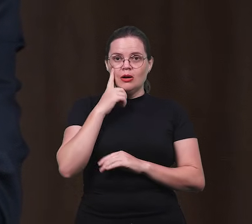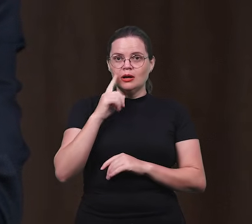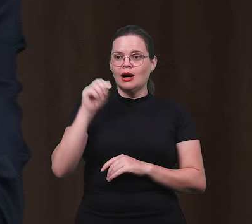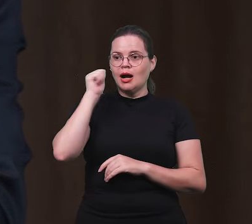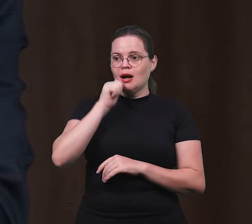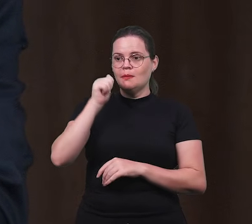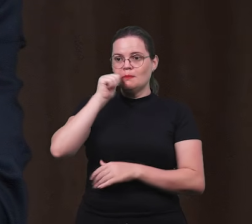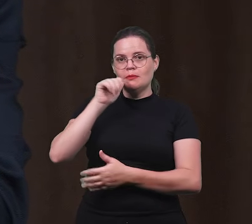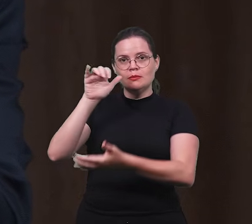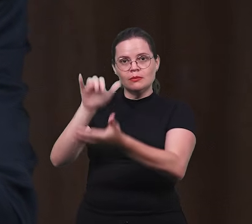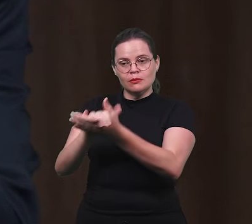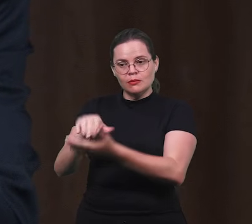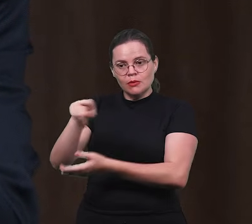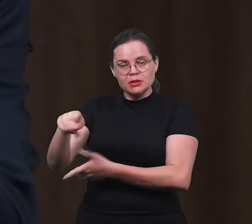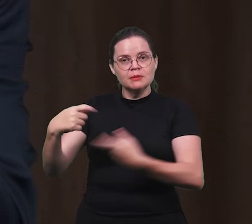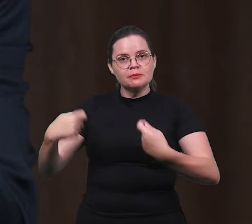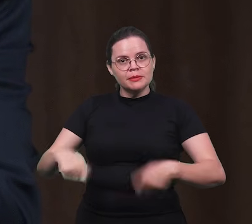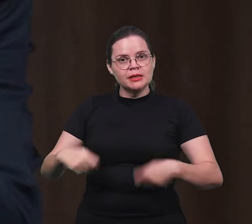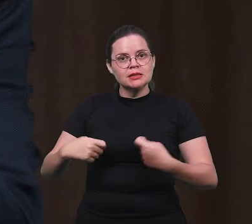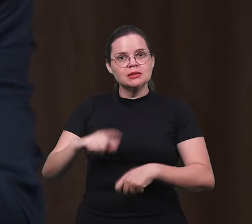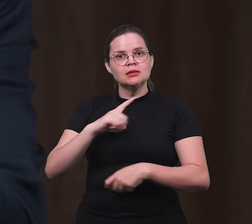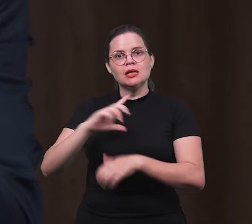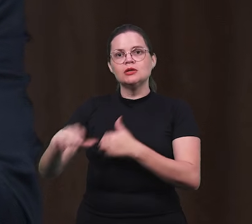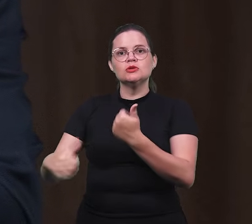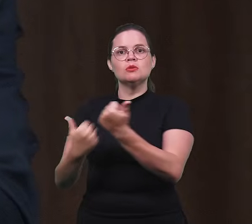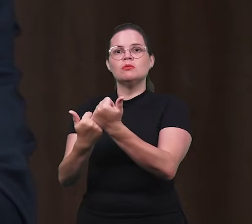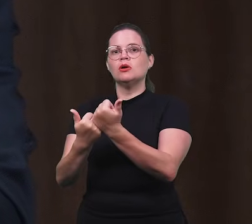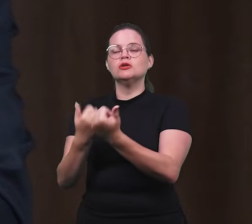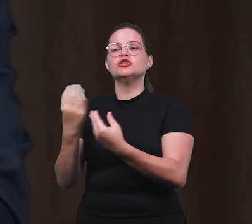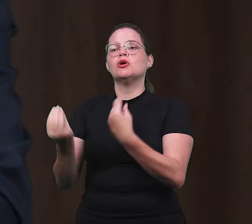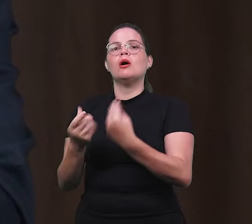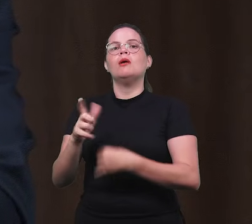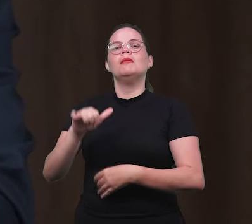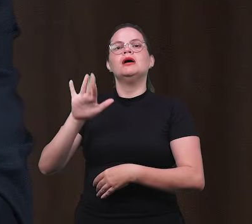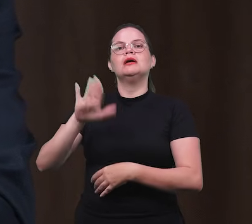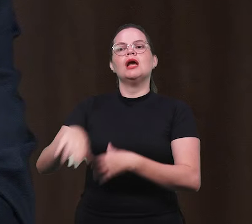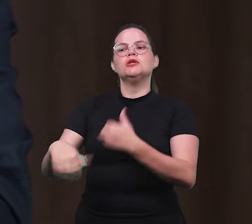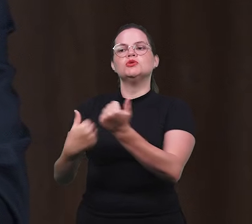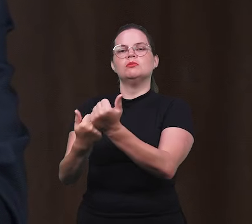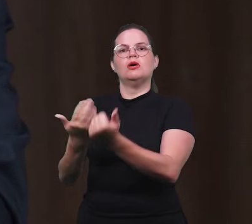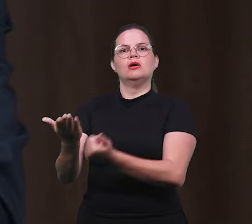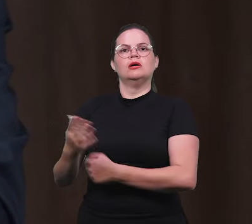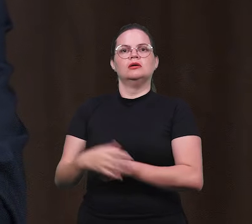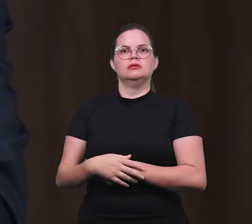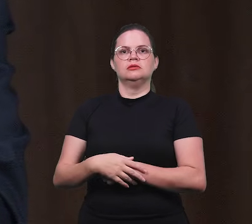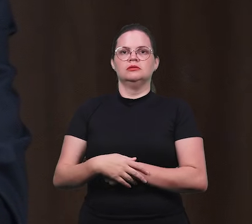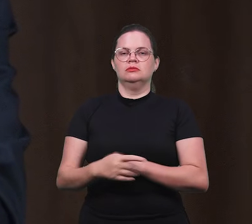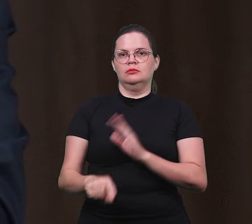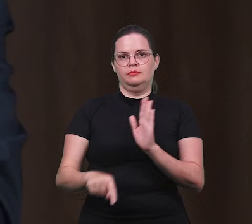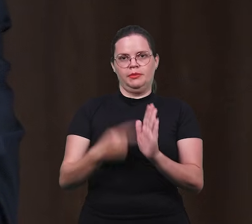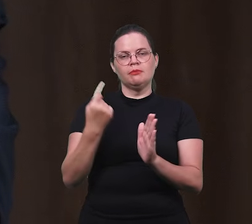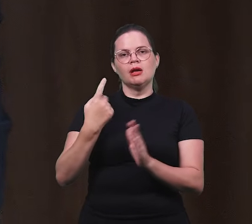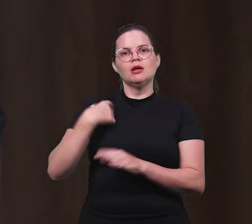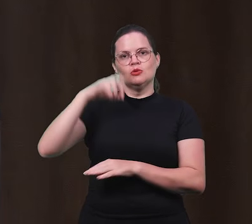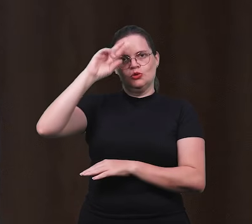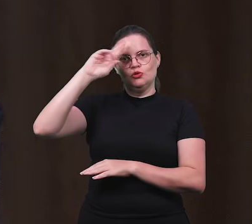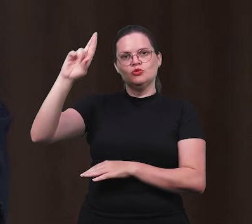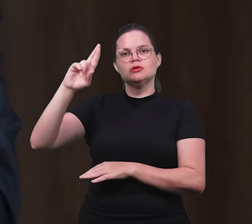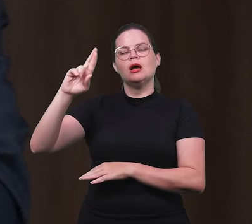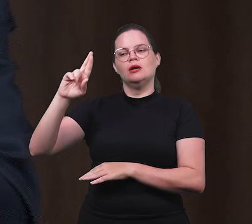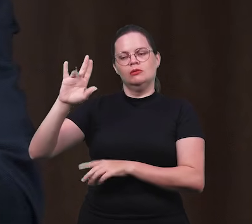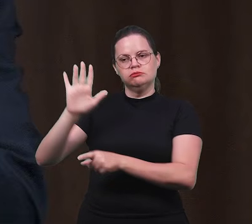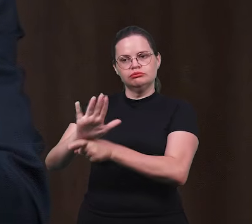dar esse suporte à mulher, à esposa. Suporte dado por quem? Obviamente, primeiramente, pelo